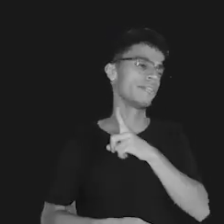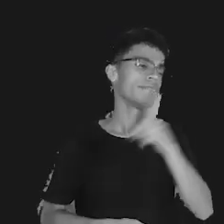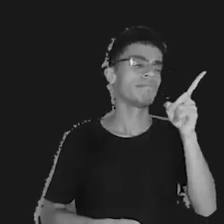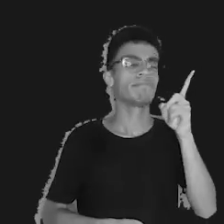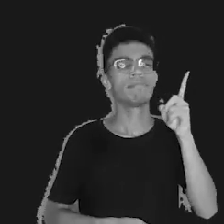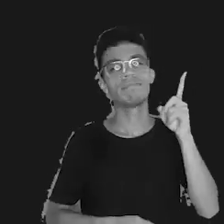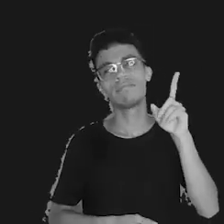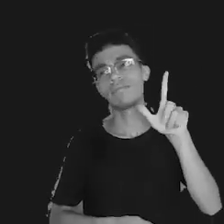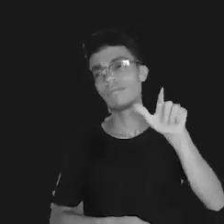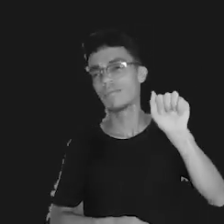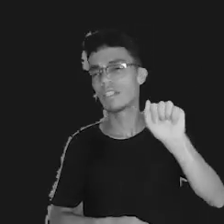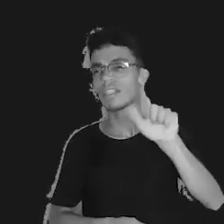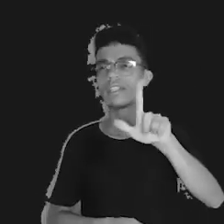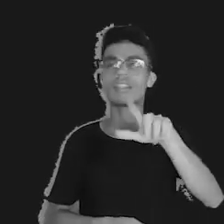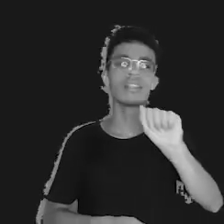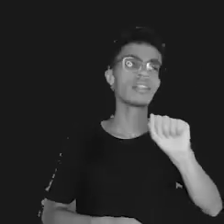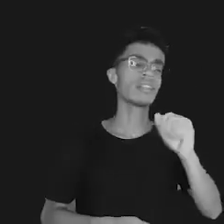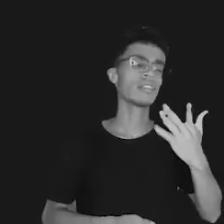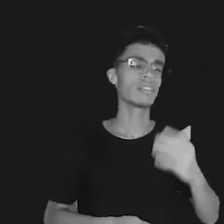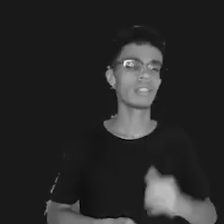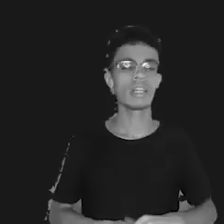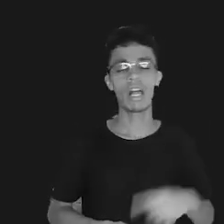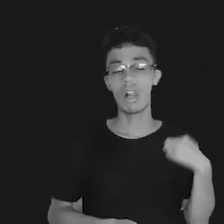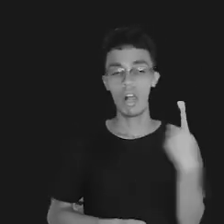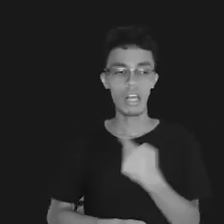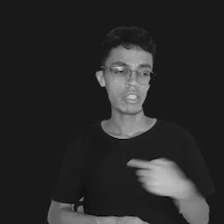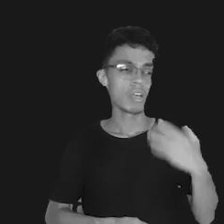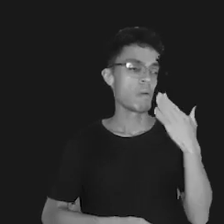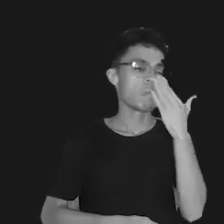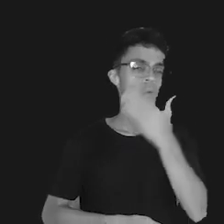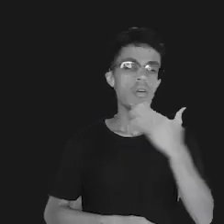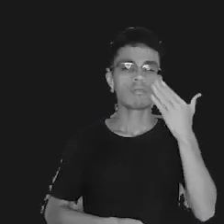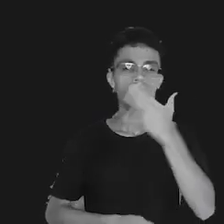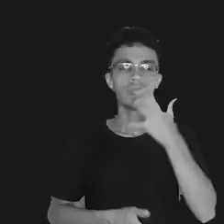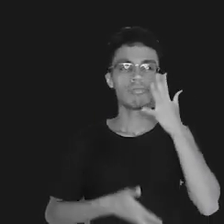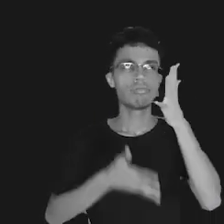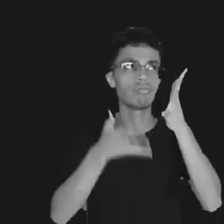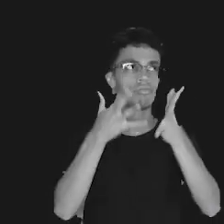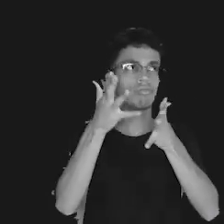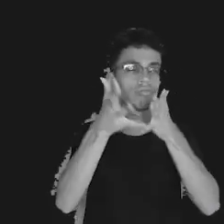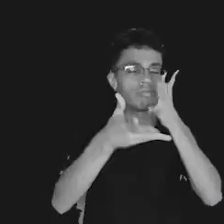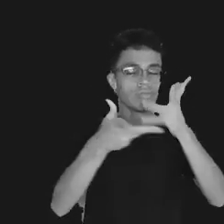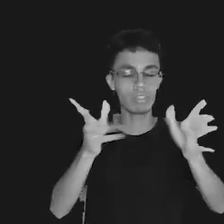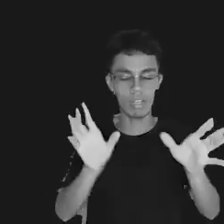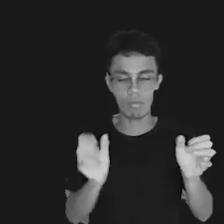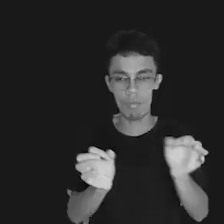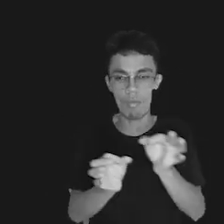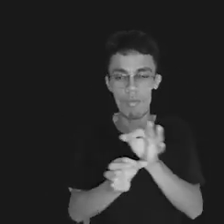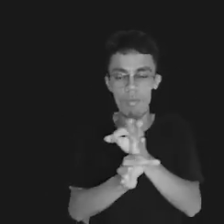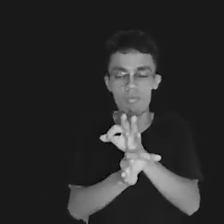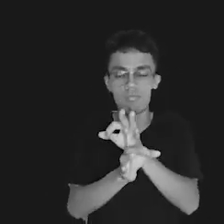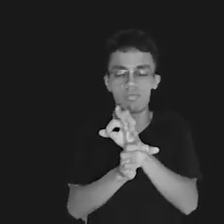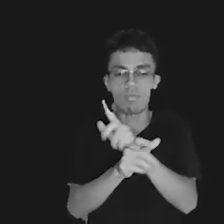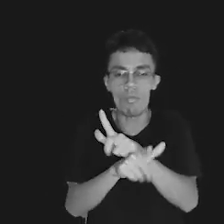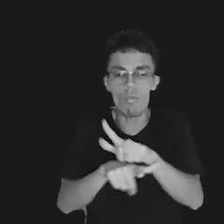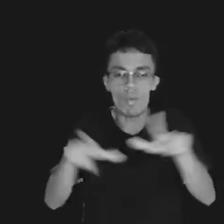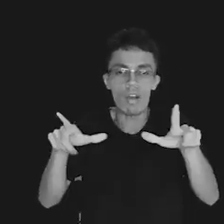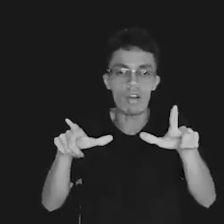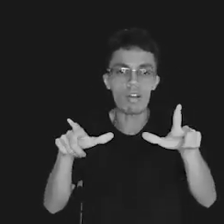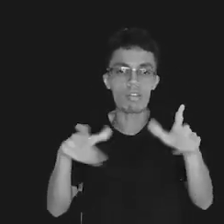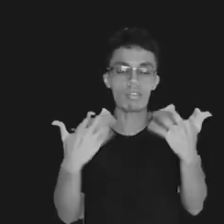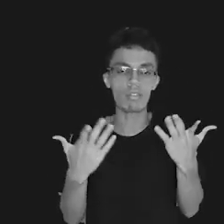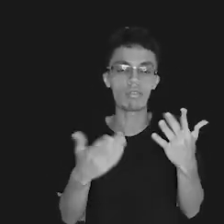blá, blá. Mas nossa boca de vento, que aparentemente é vazia, seria o primeiro elemento para uma